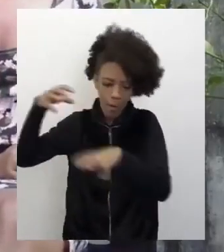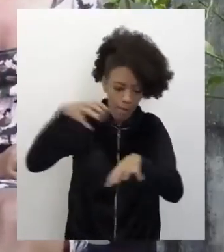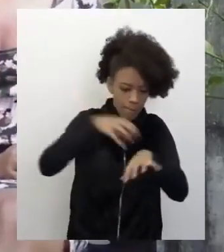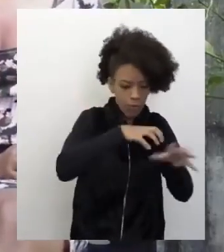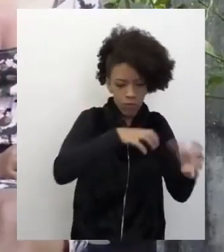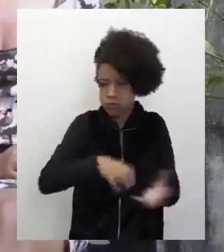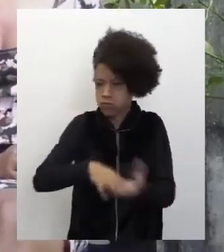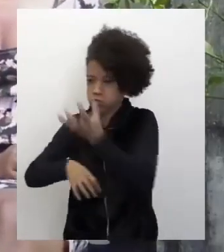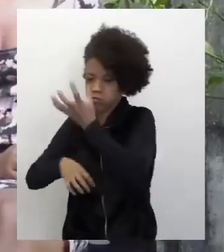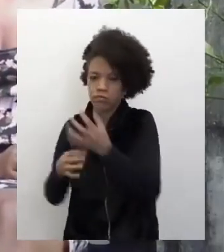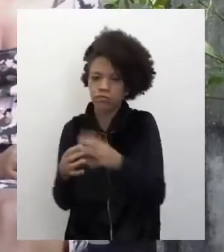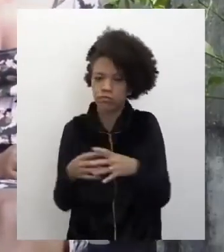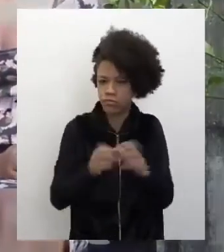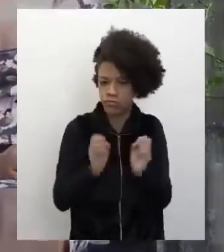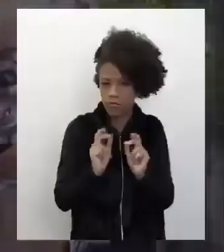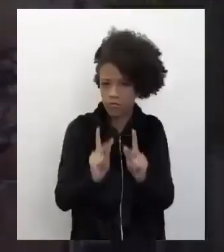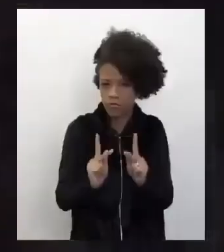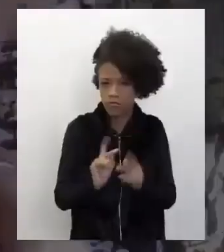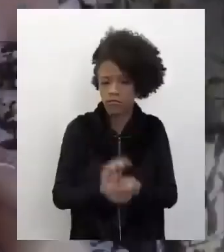precisa. Ok?